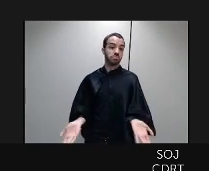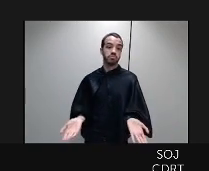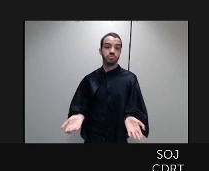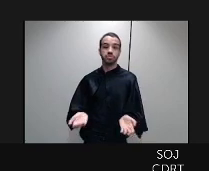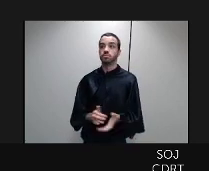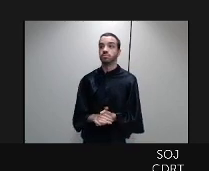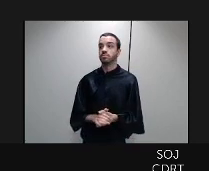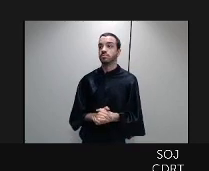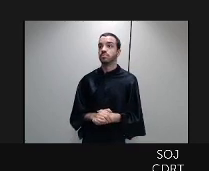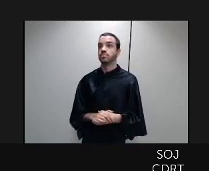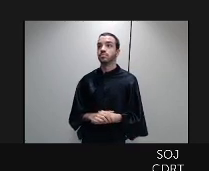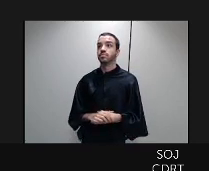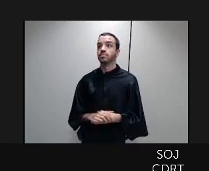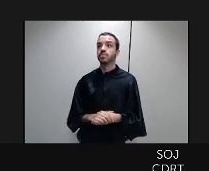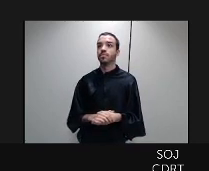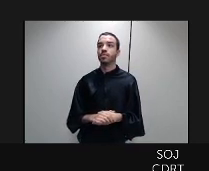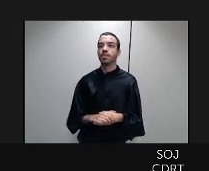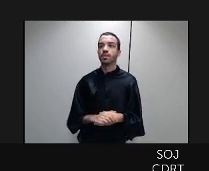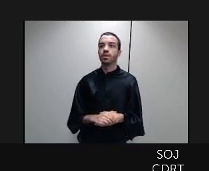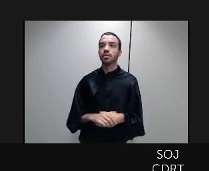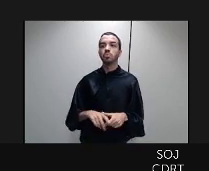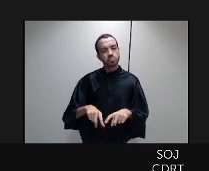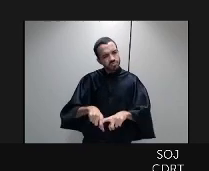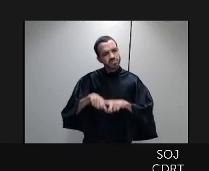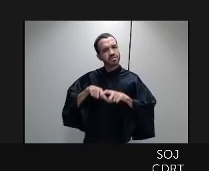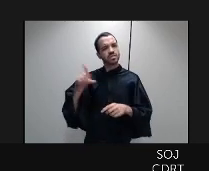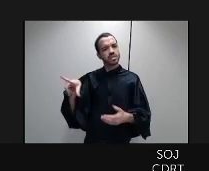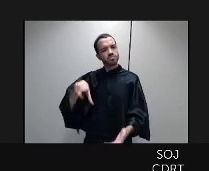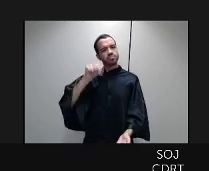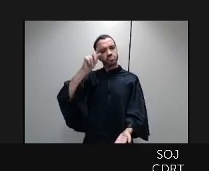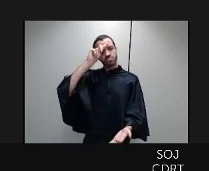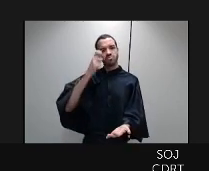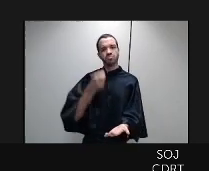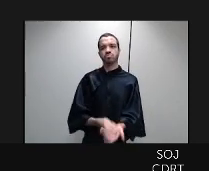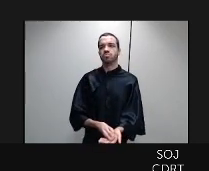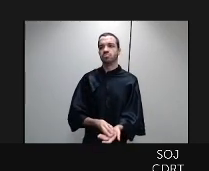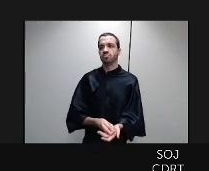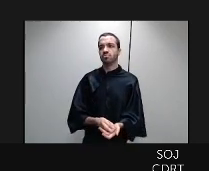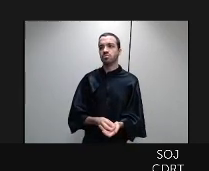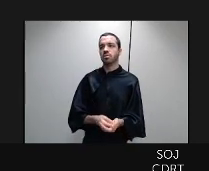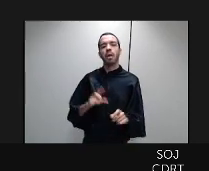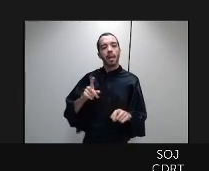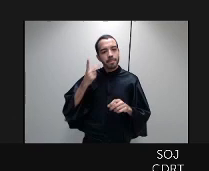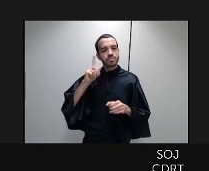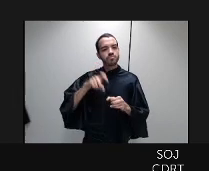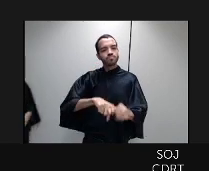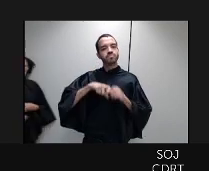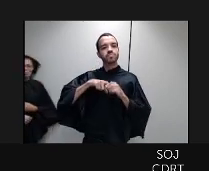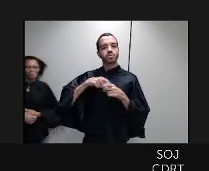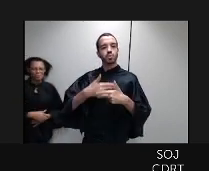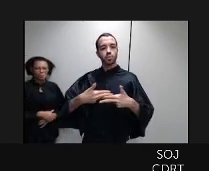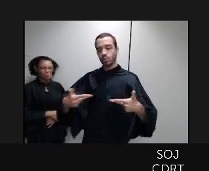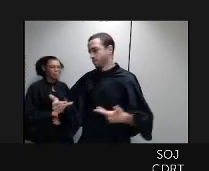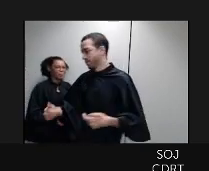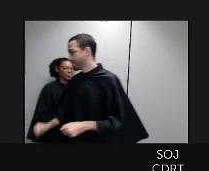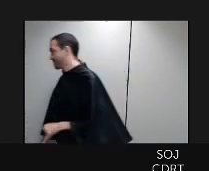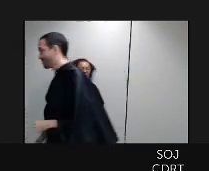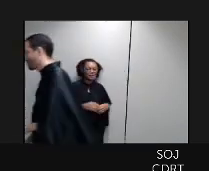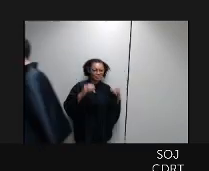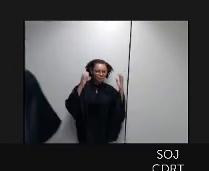é para isso que faz essa opção tem outra coisa é para pegar bens do do do